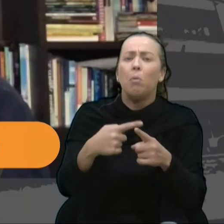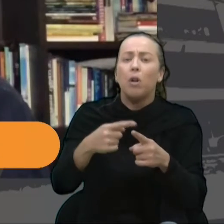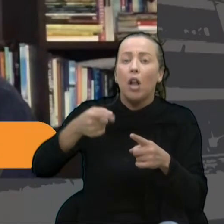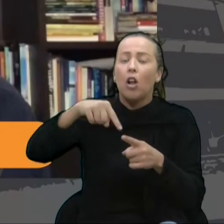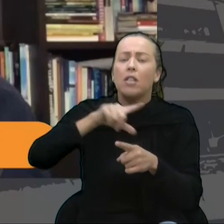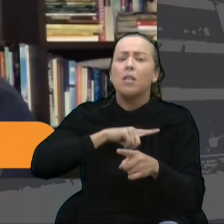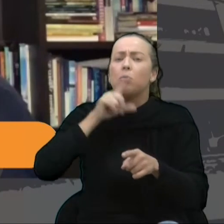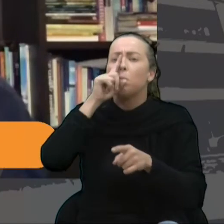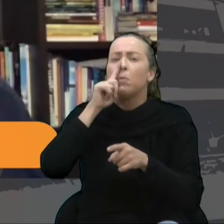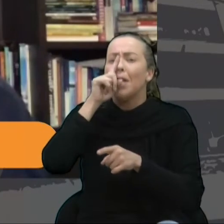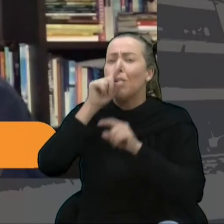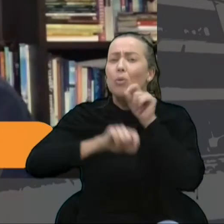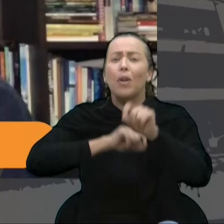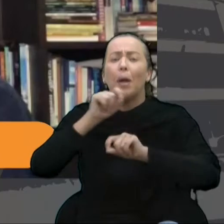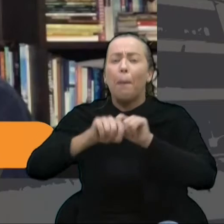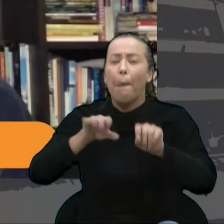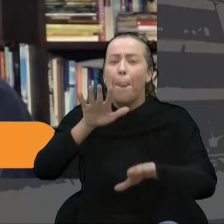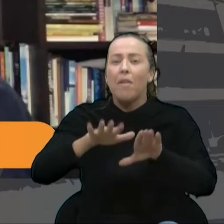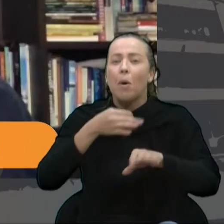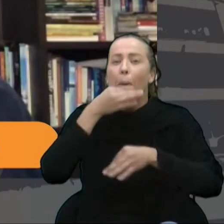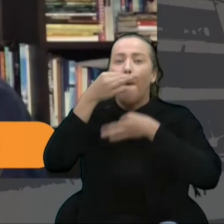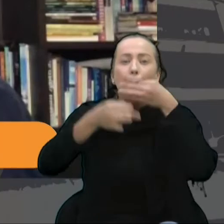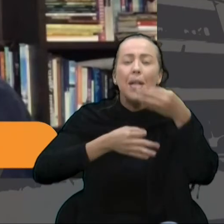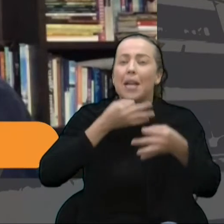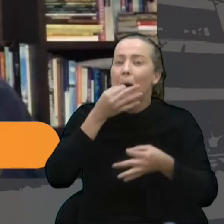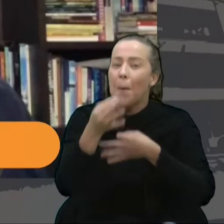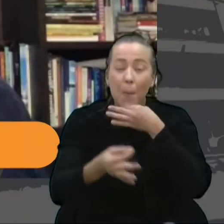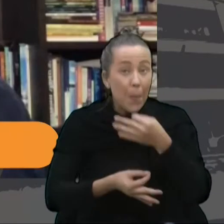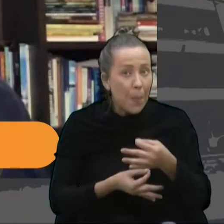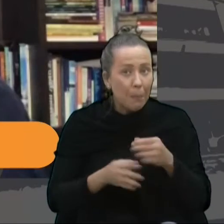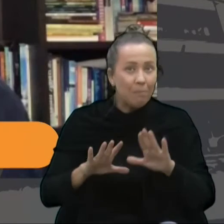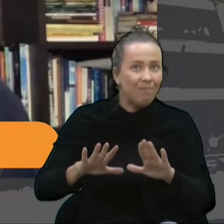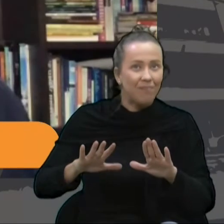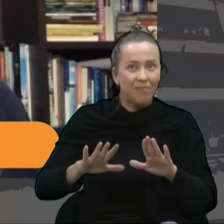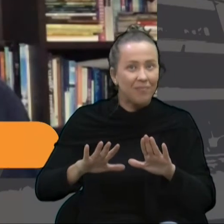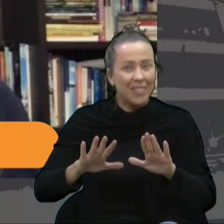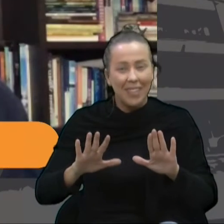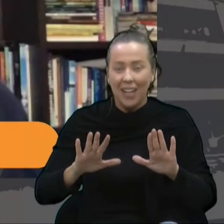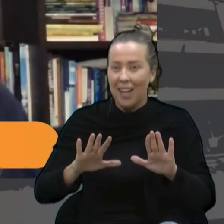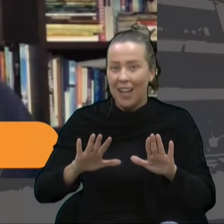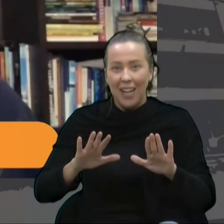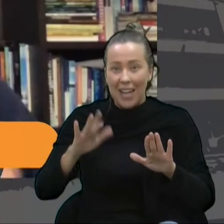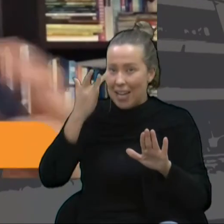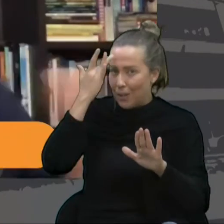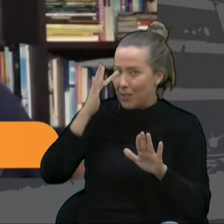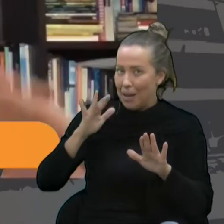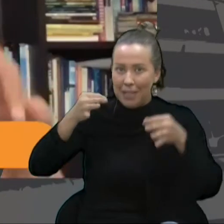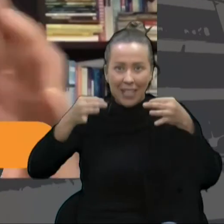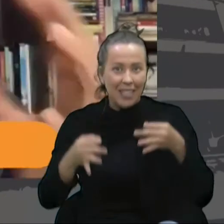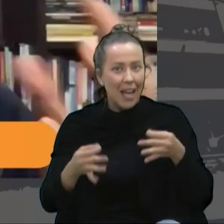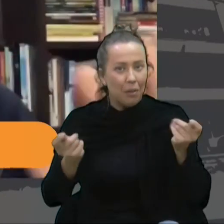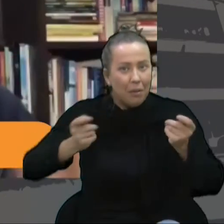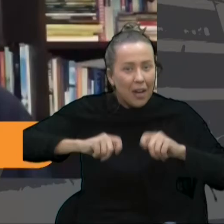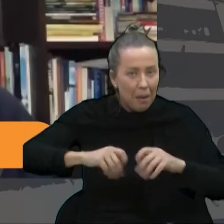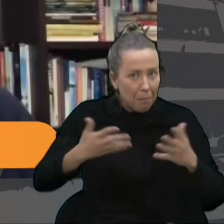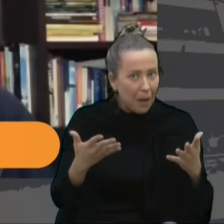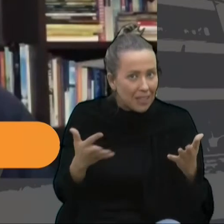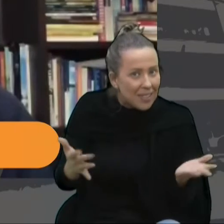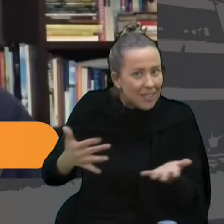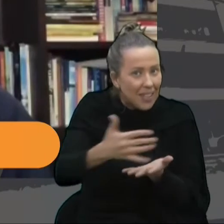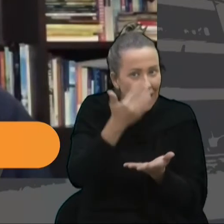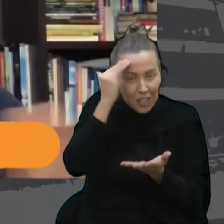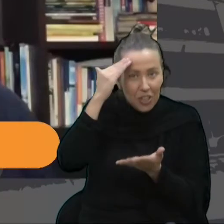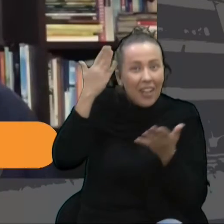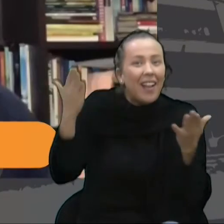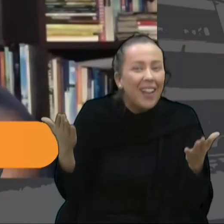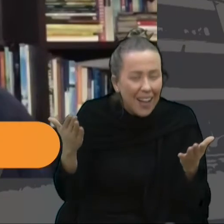o risco de opinar sobre coisas que a gente não está bem capaz de abranger, e